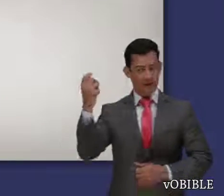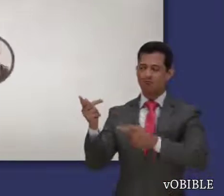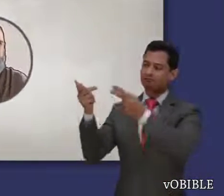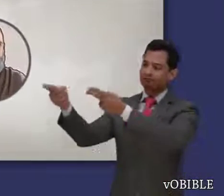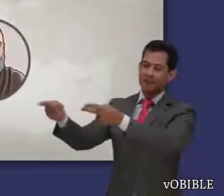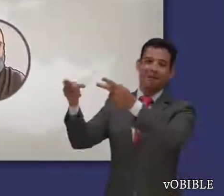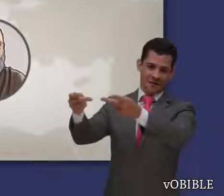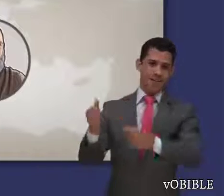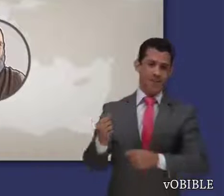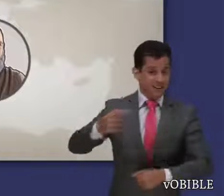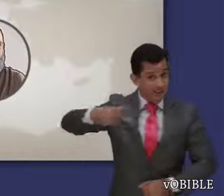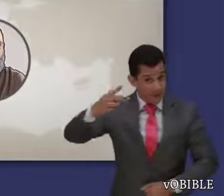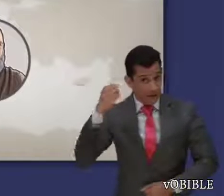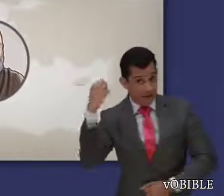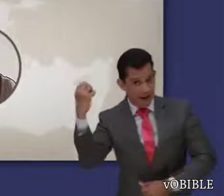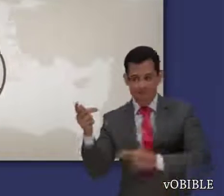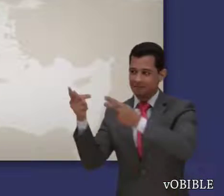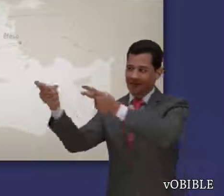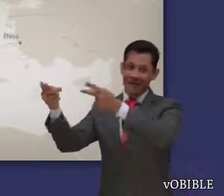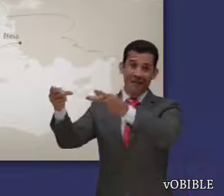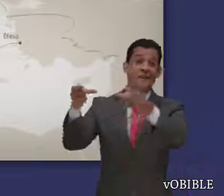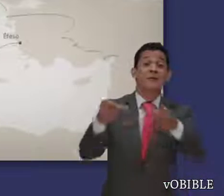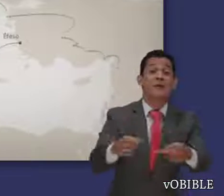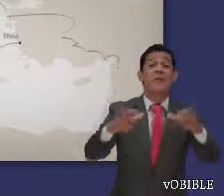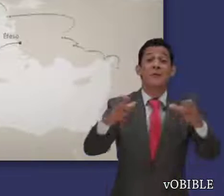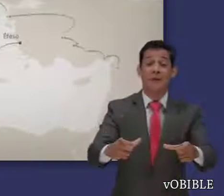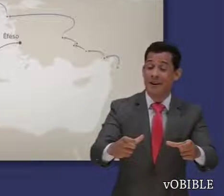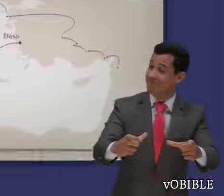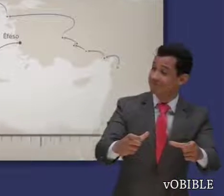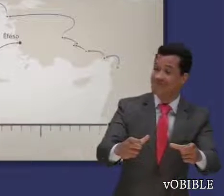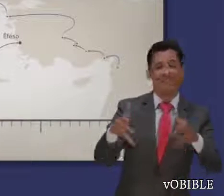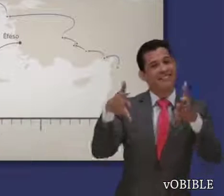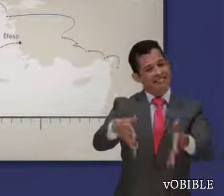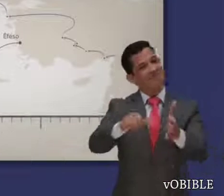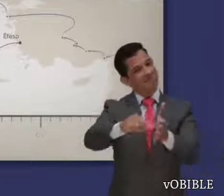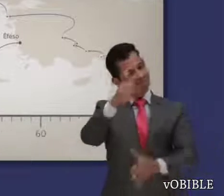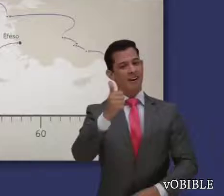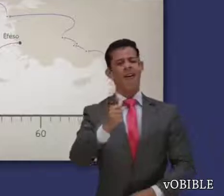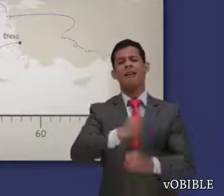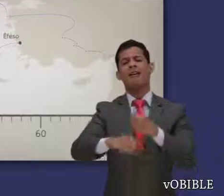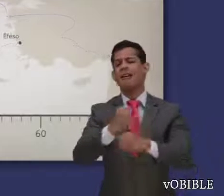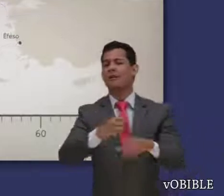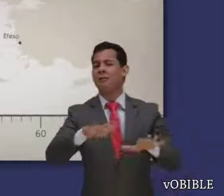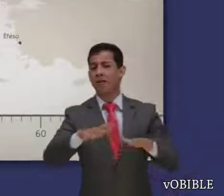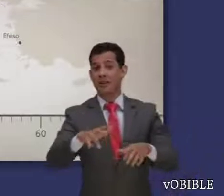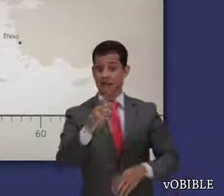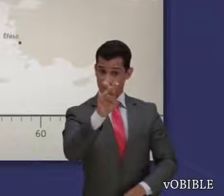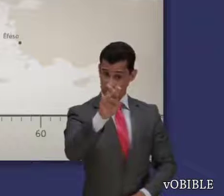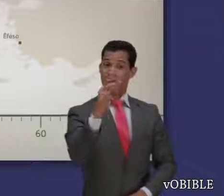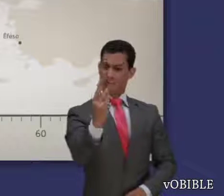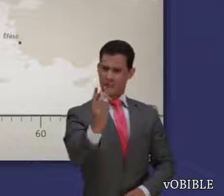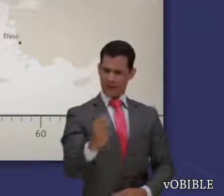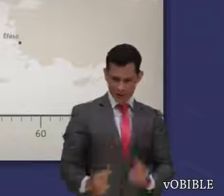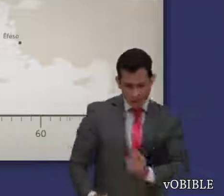O apóstolo Paulo visitou a cidade de Éfeso pela primeira vez em sua segunda viagem missionária, provavelmente no ano 52